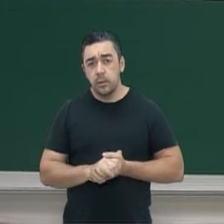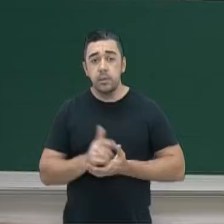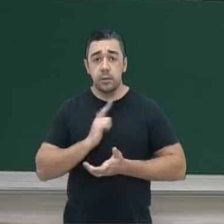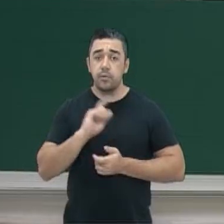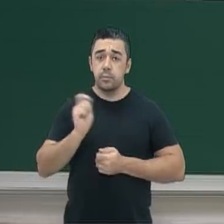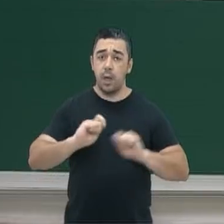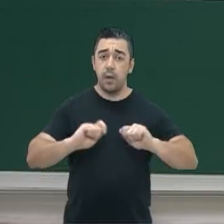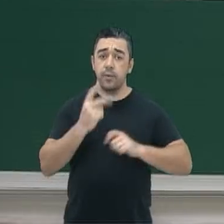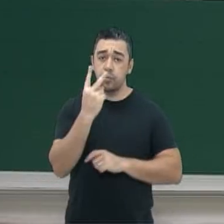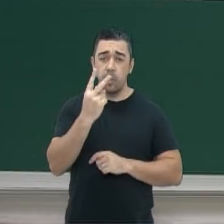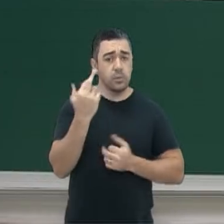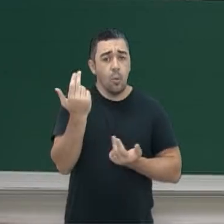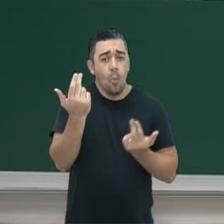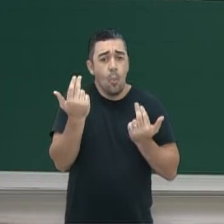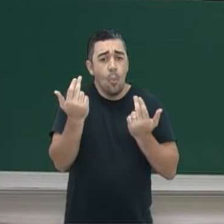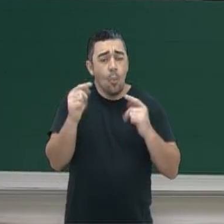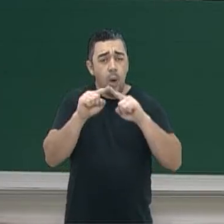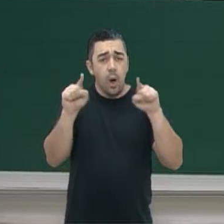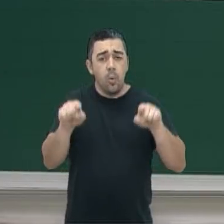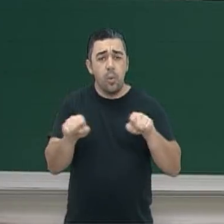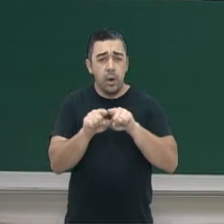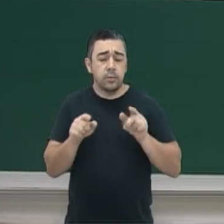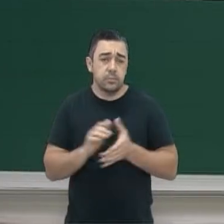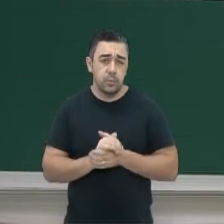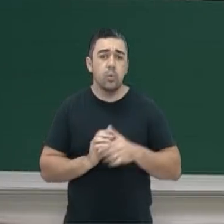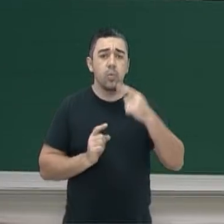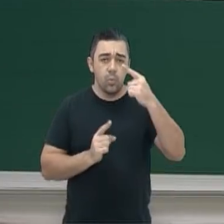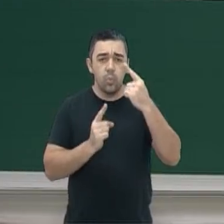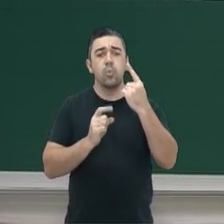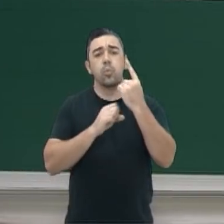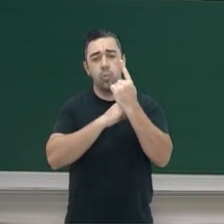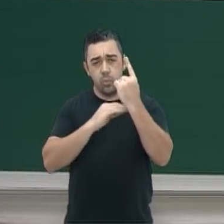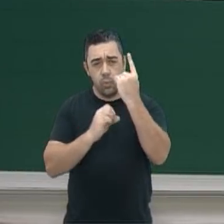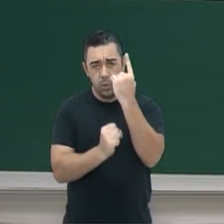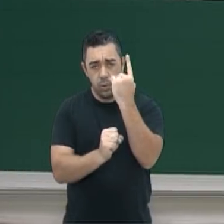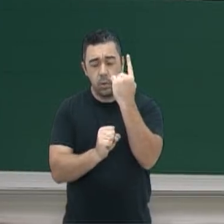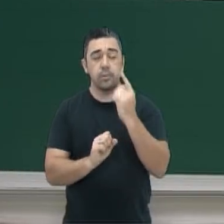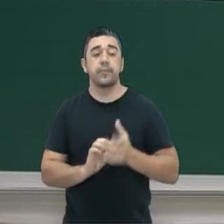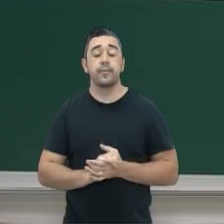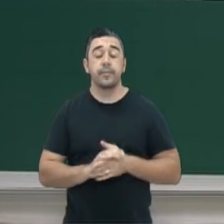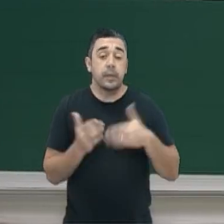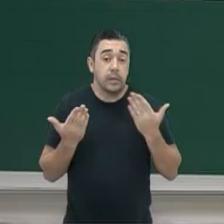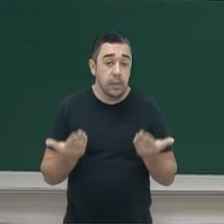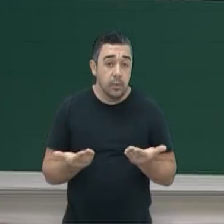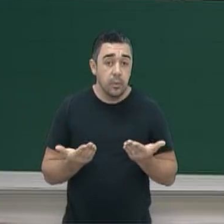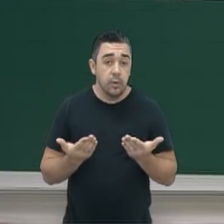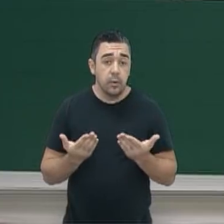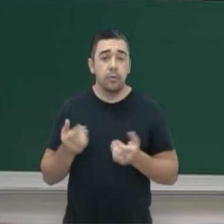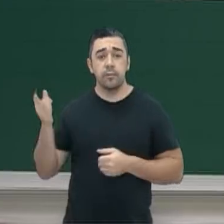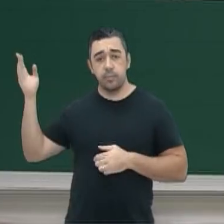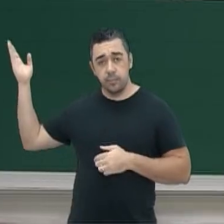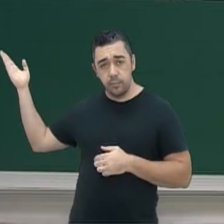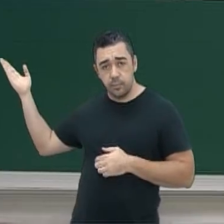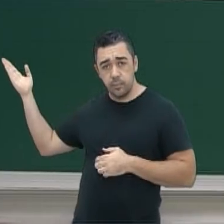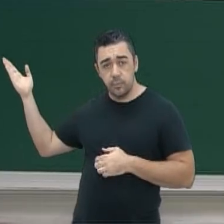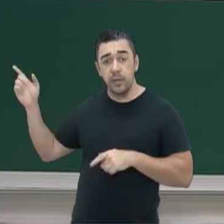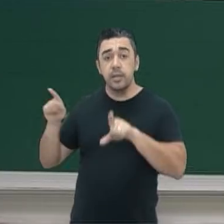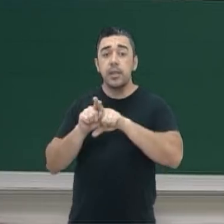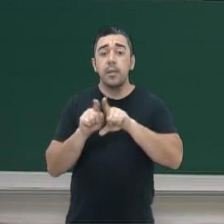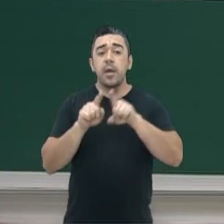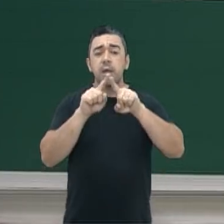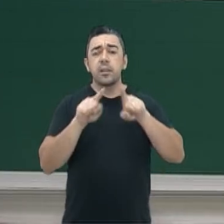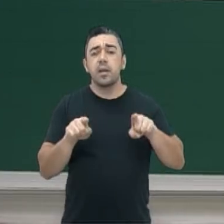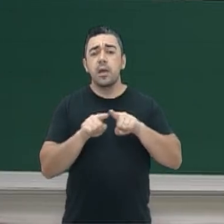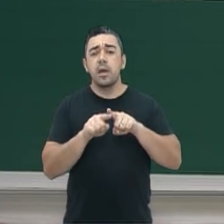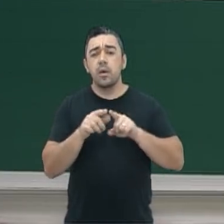Cabia 2. É o mesmo pensamento do quadrado. Então, 1/8. Então, quer dizer, aí aqui a professora trouxe o triângulo médio também,